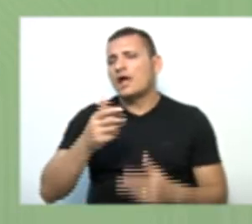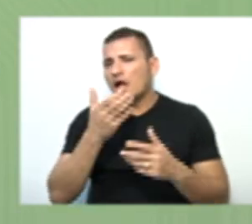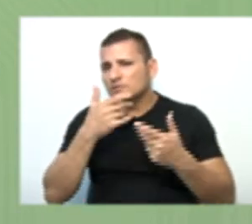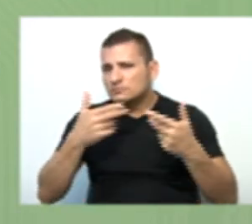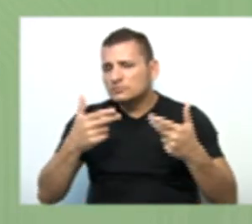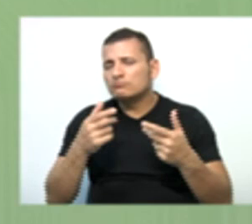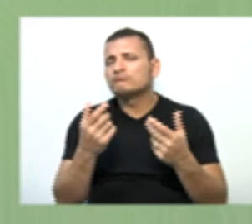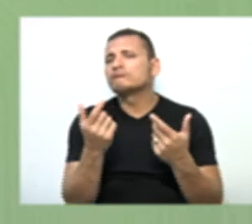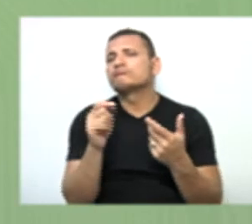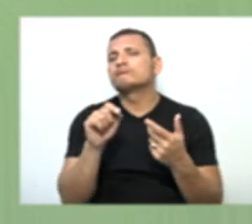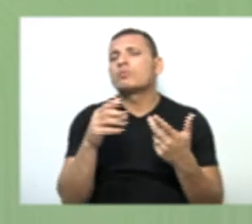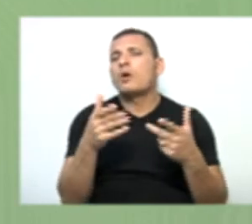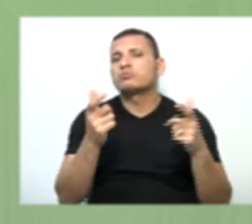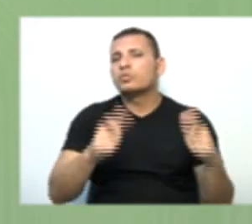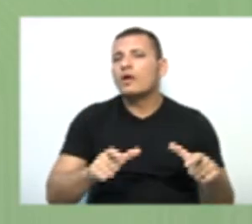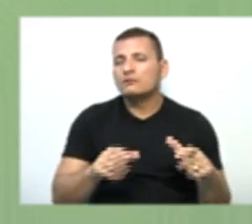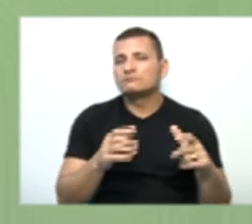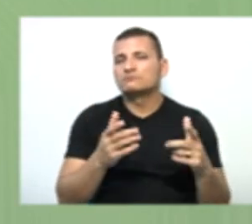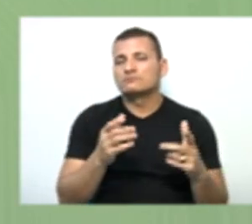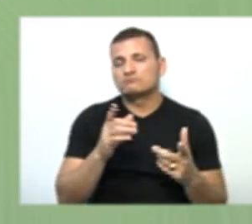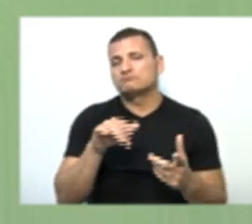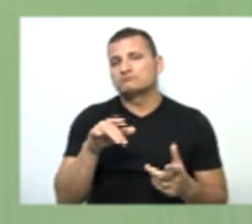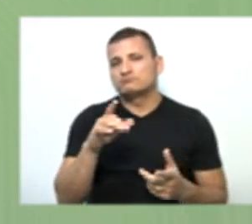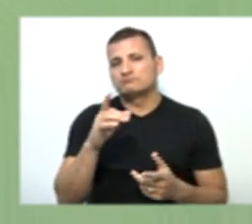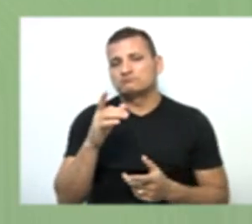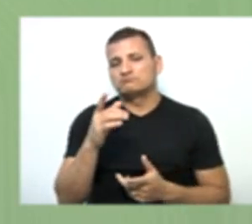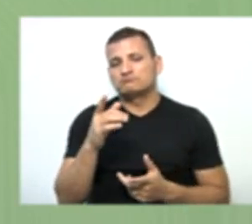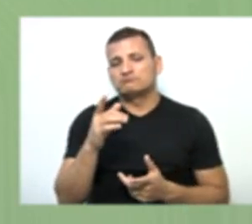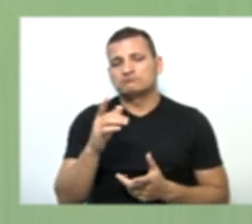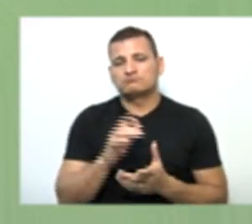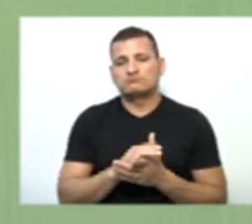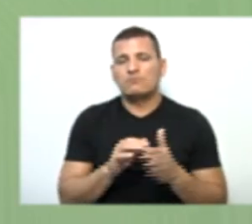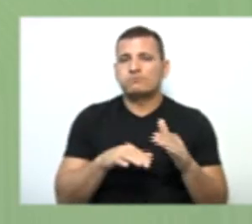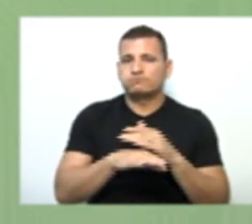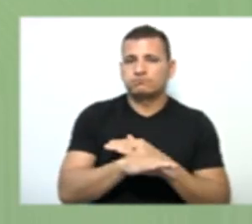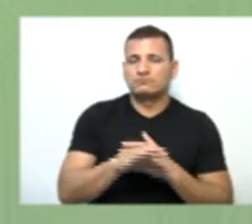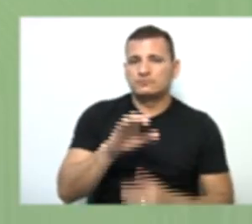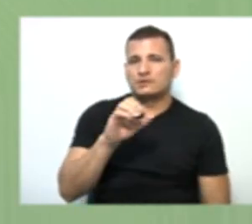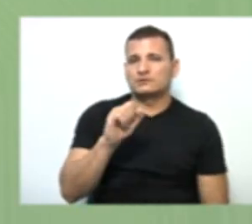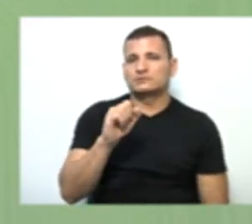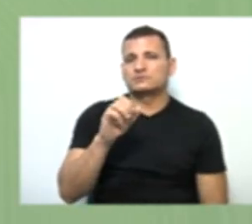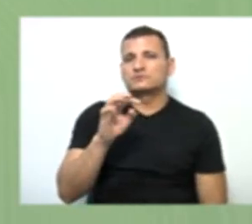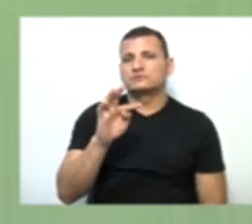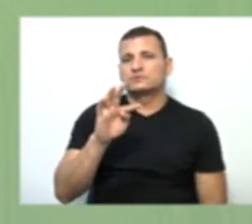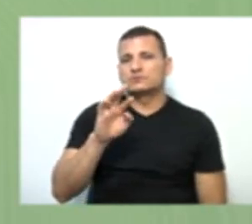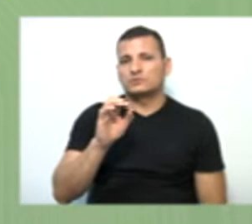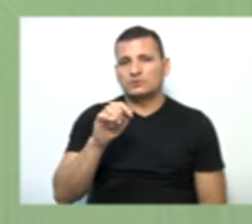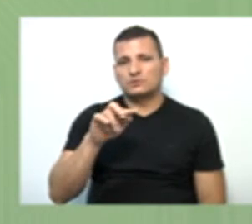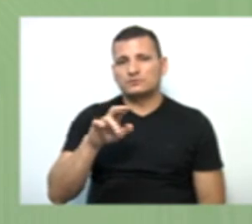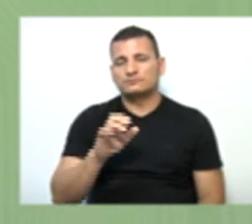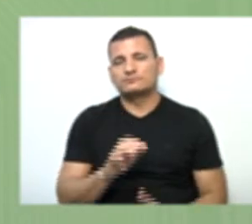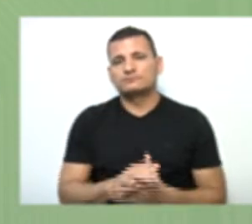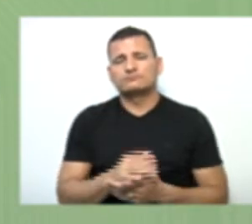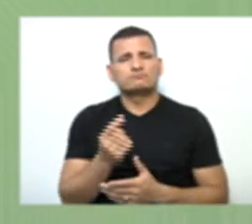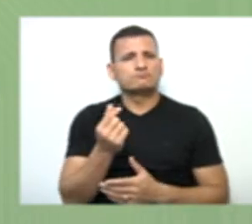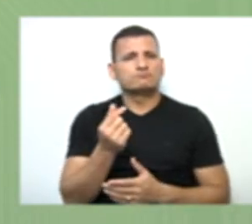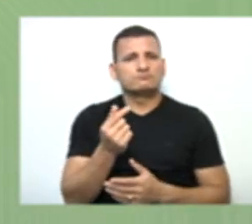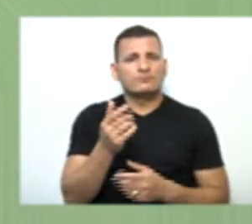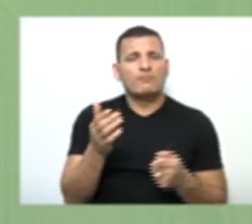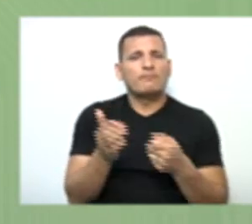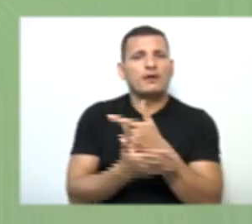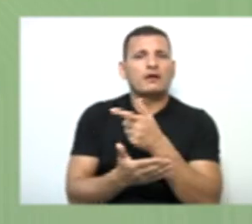fruta foi a letra D, não foi? Então, qual foi a origem do dinheiro que pagou as